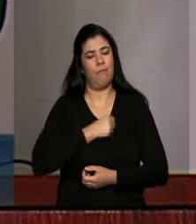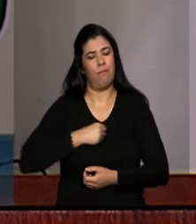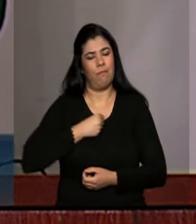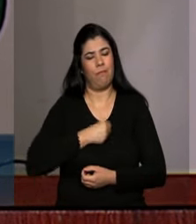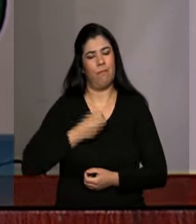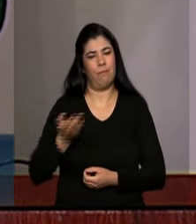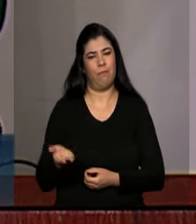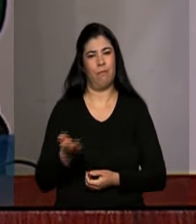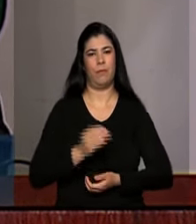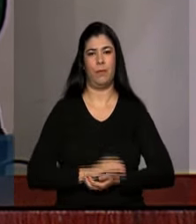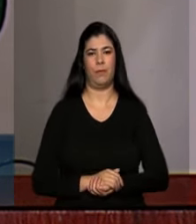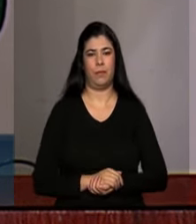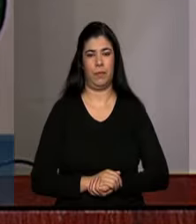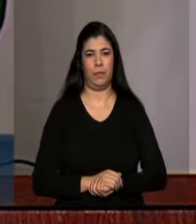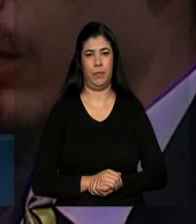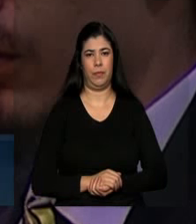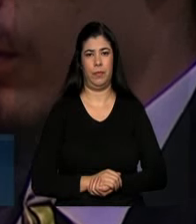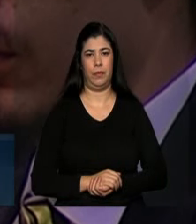saudade.